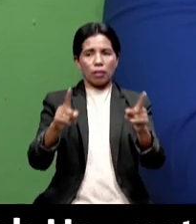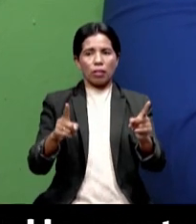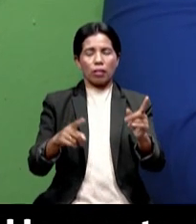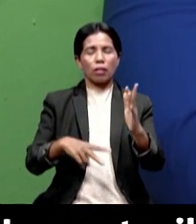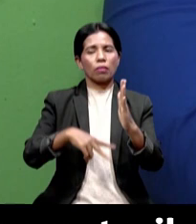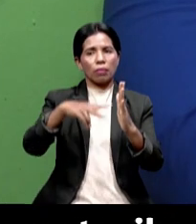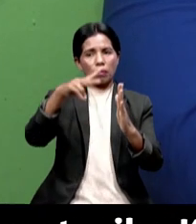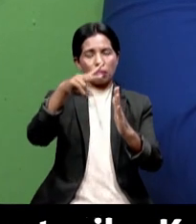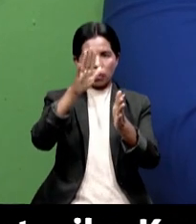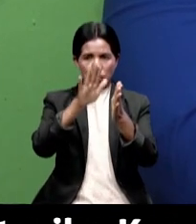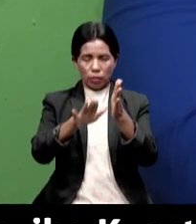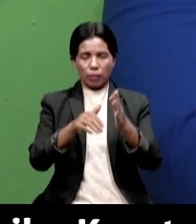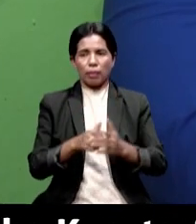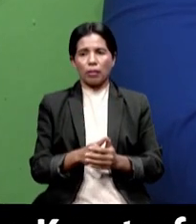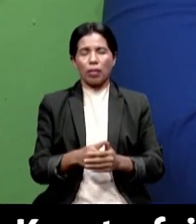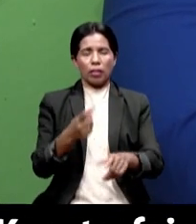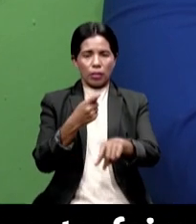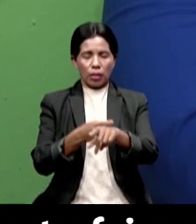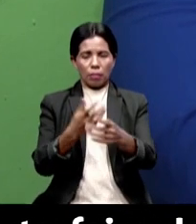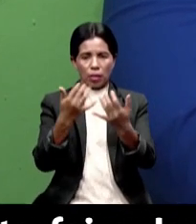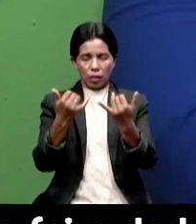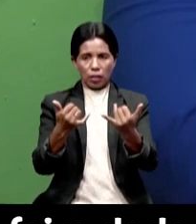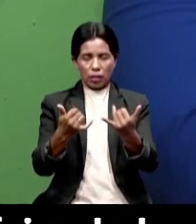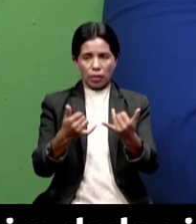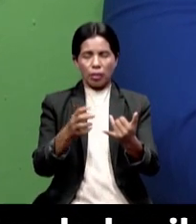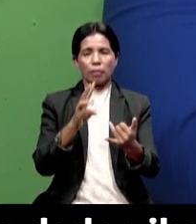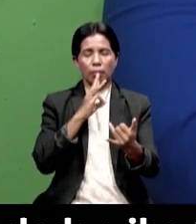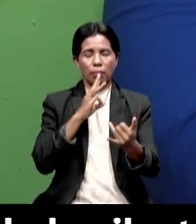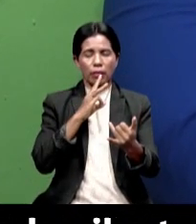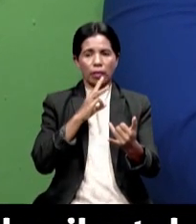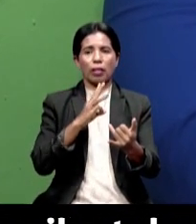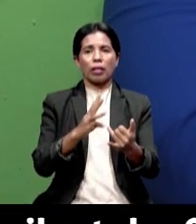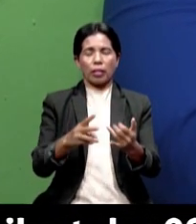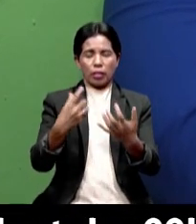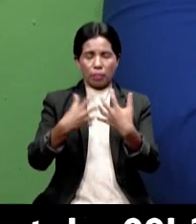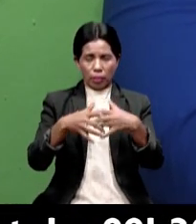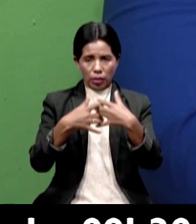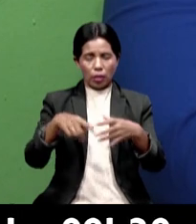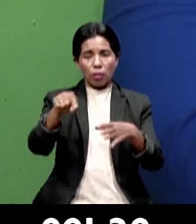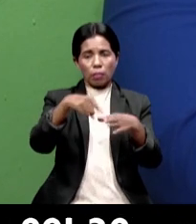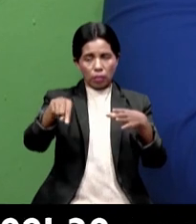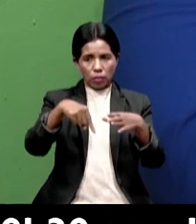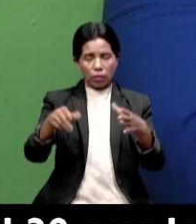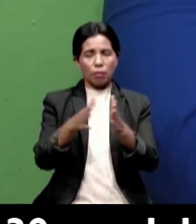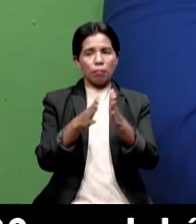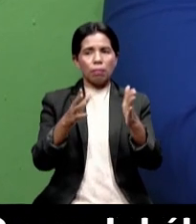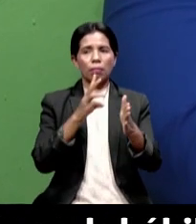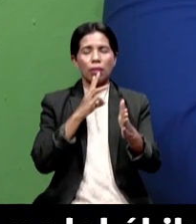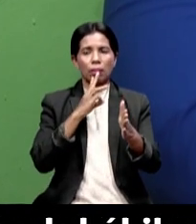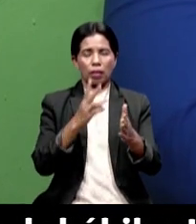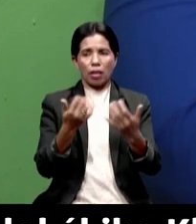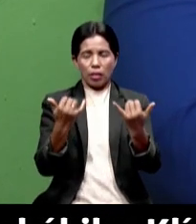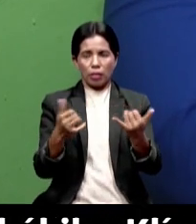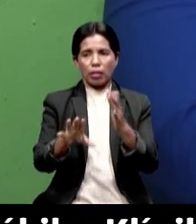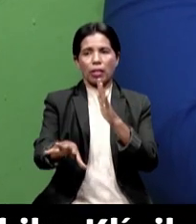volume kik neste momento ida ne be bomba bot bomba dan be maho kapasidadi 9000 litros ne ida ne